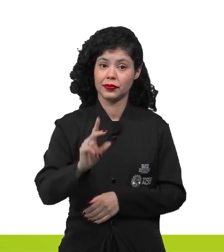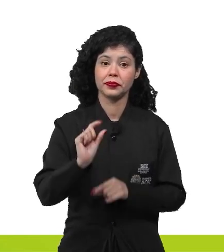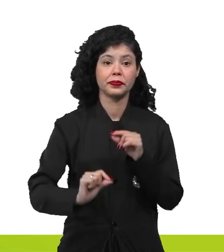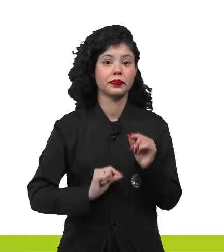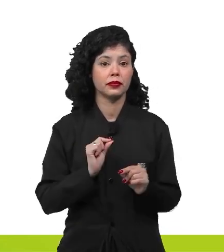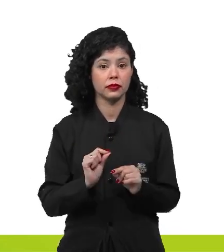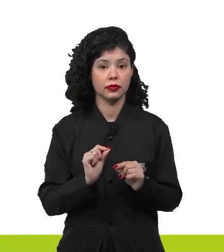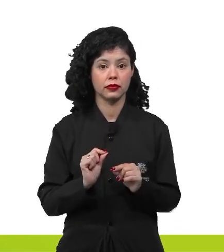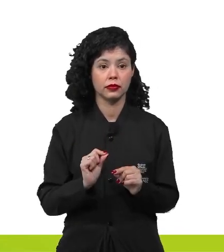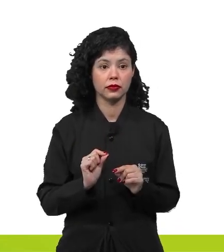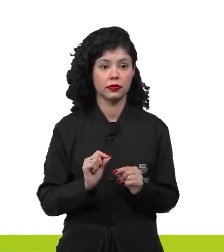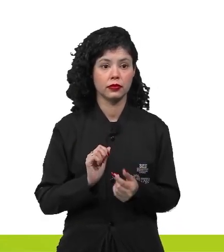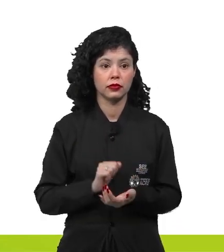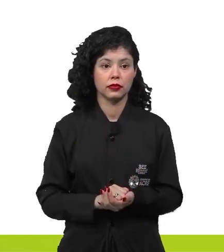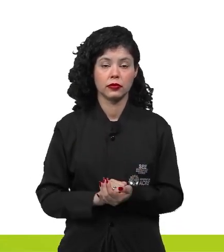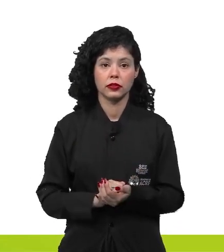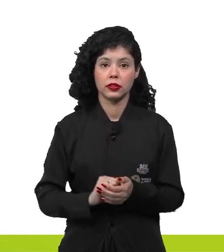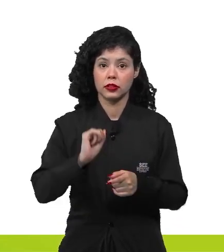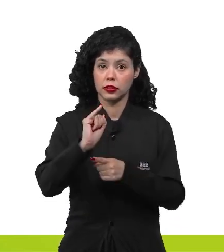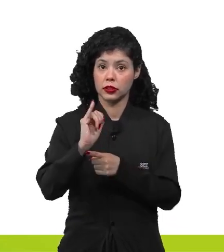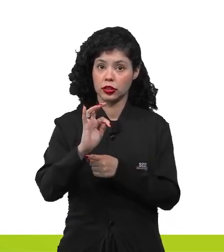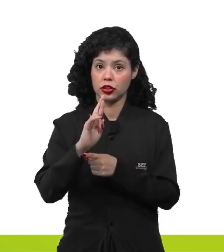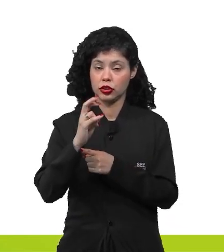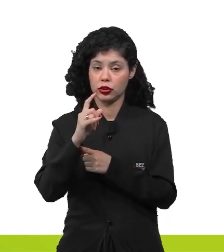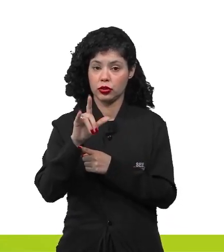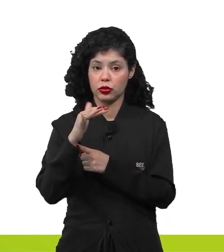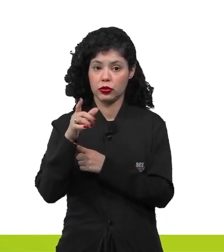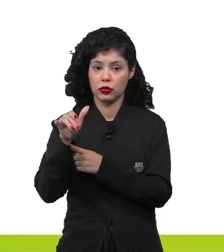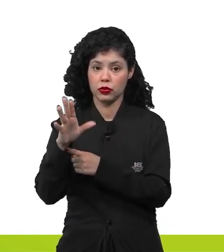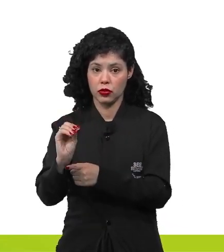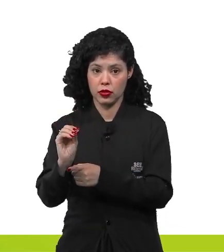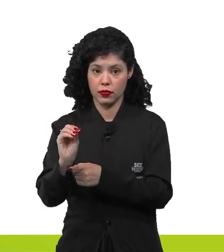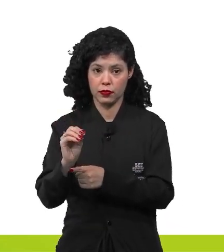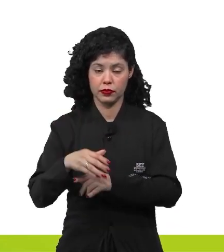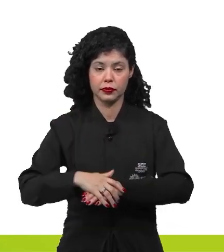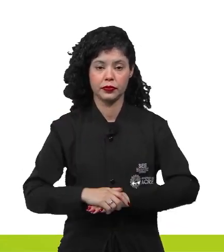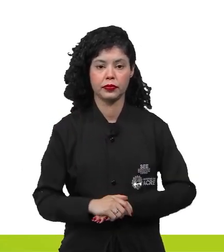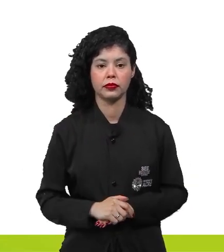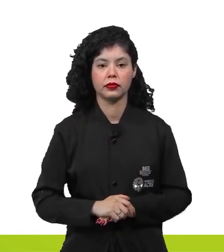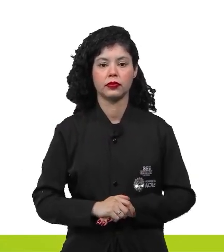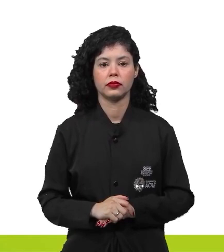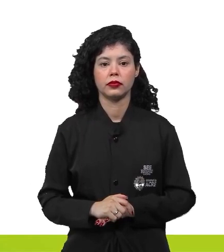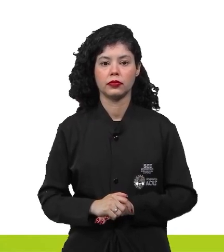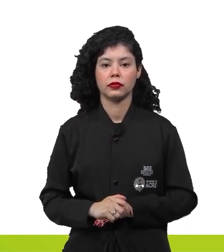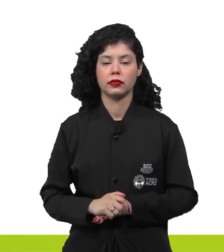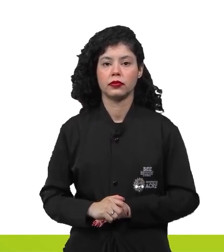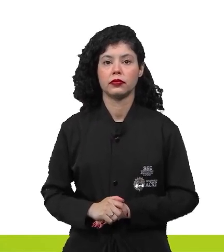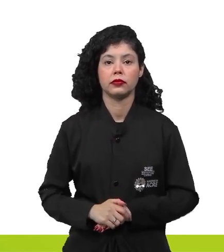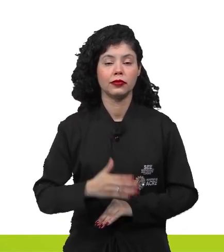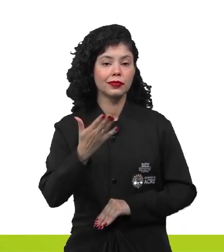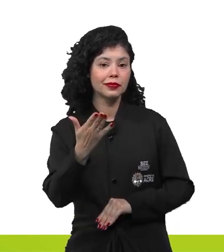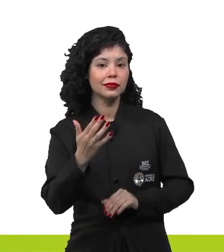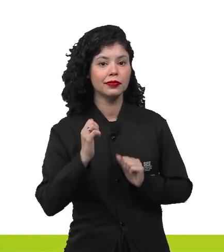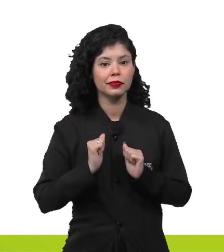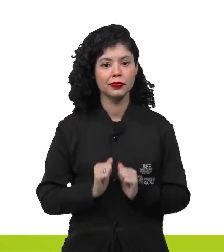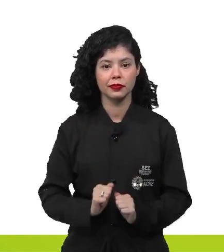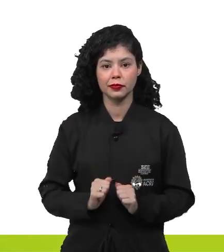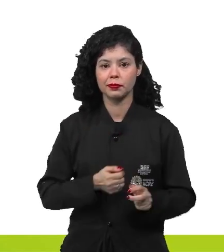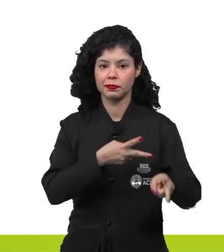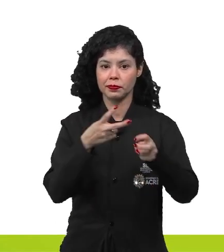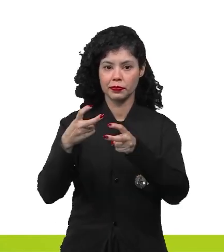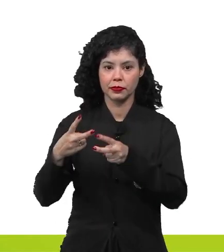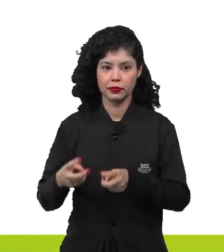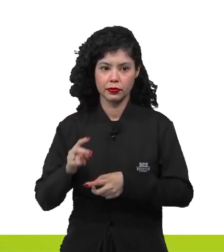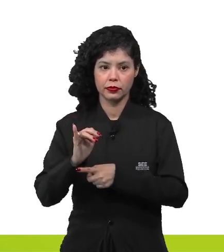as instructions. Olha como essa palavra é parecida com a língua portuguesa, Então você pode observar que nós temos